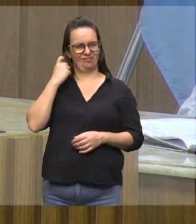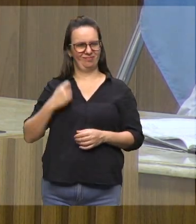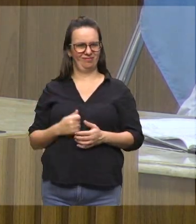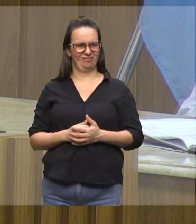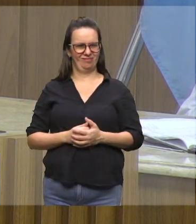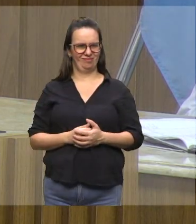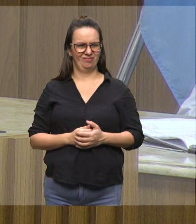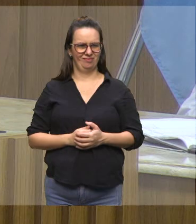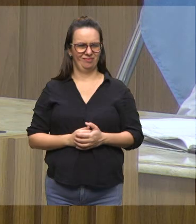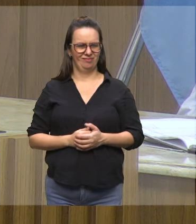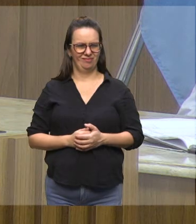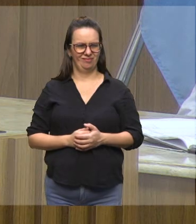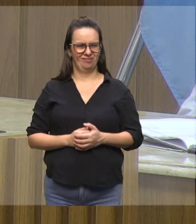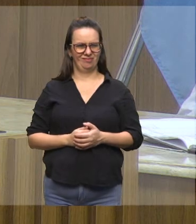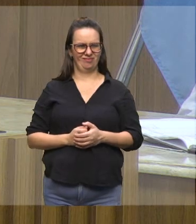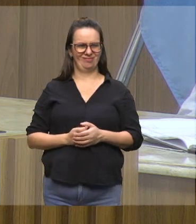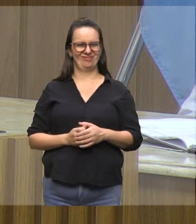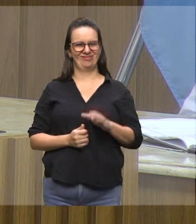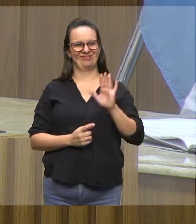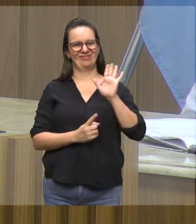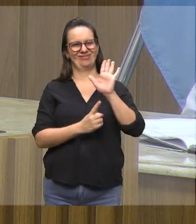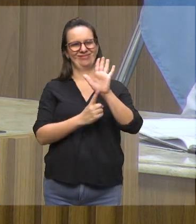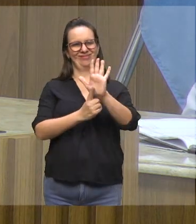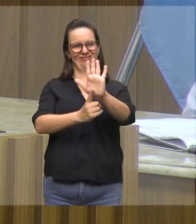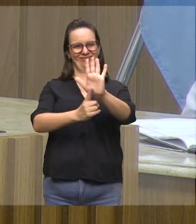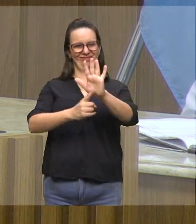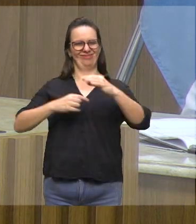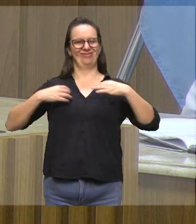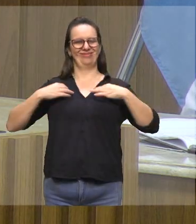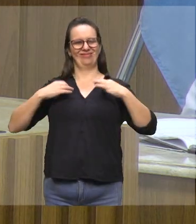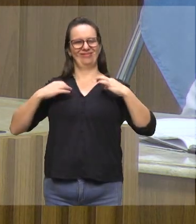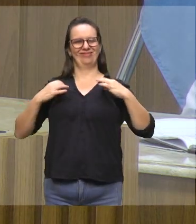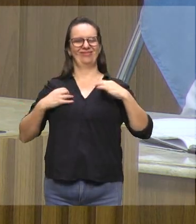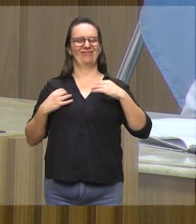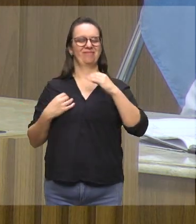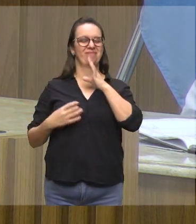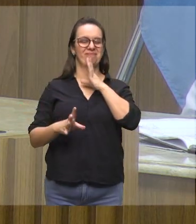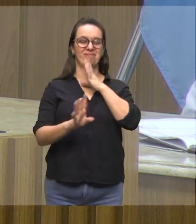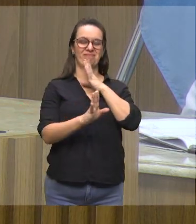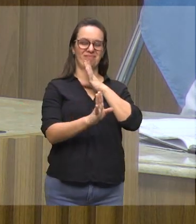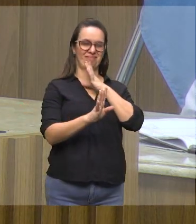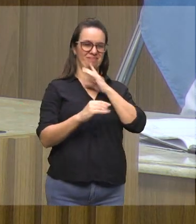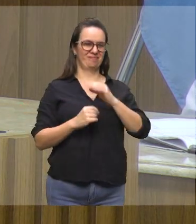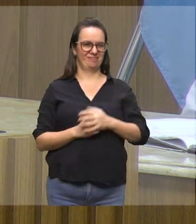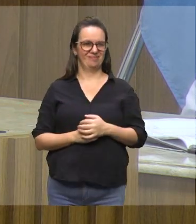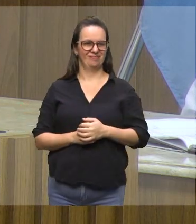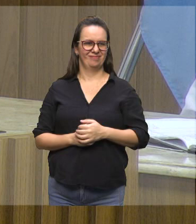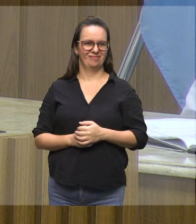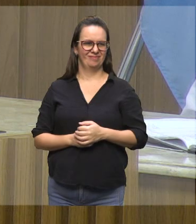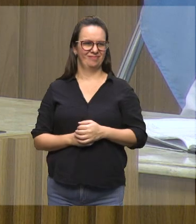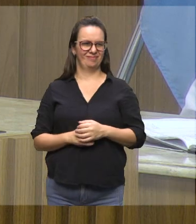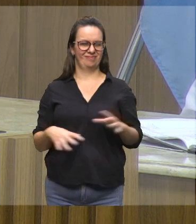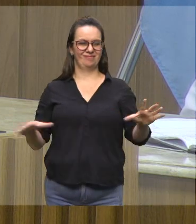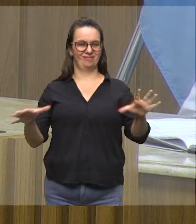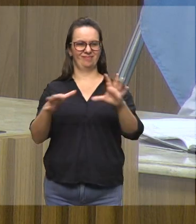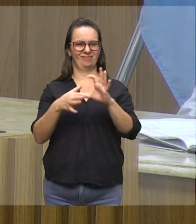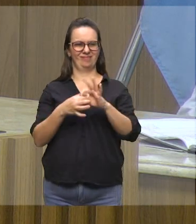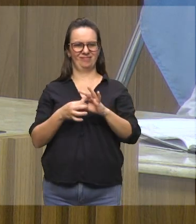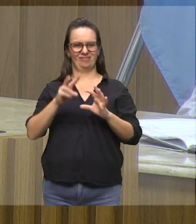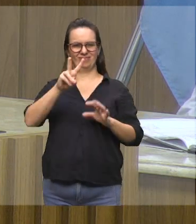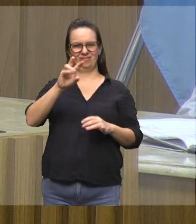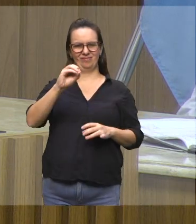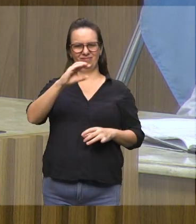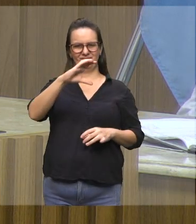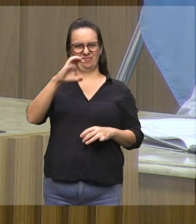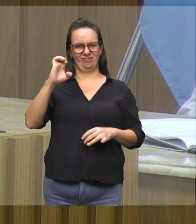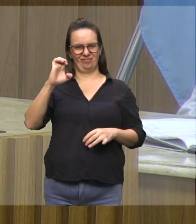que eu já apresento essa camisa, que muitos já conhecem, a união do Vossa em Assisense.